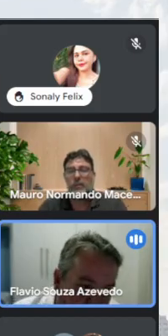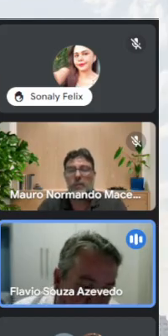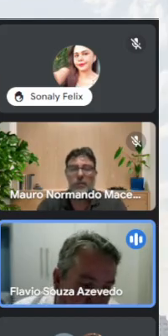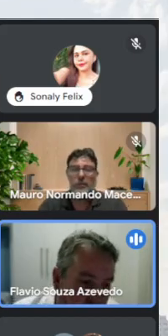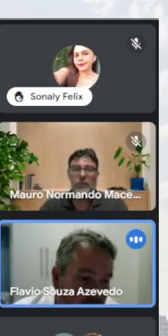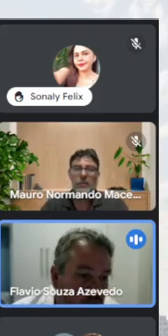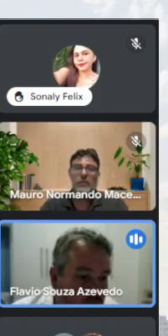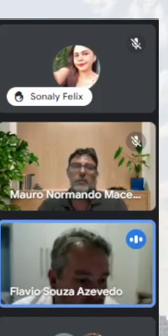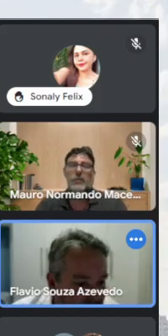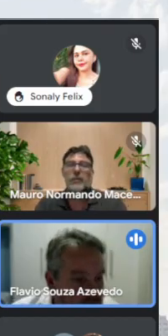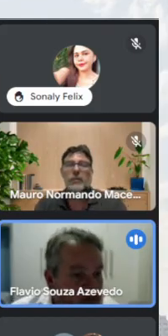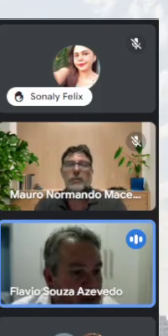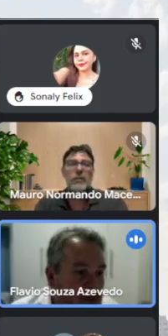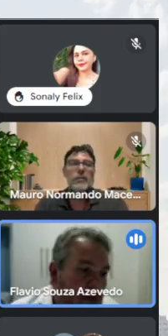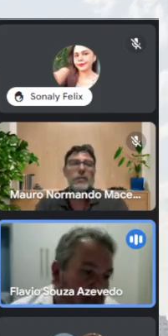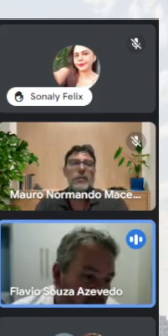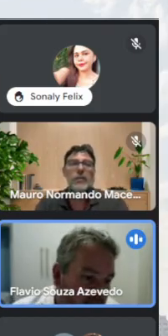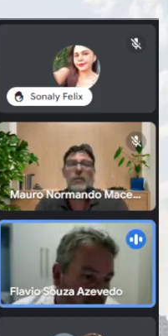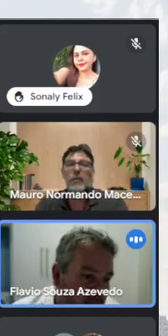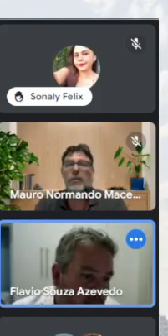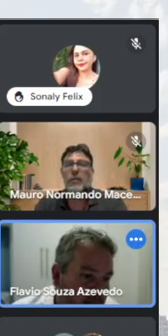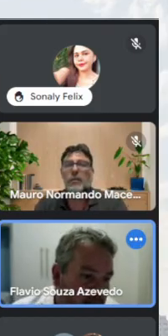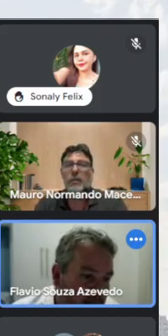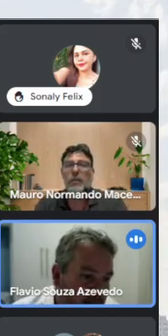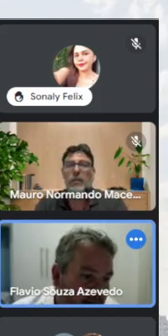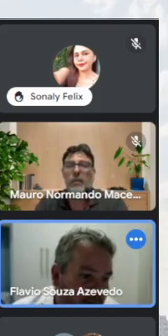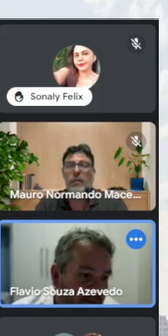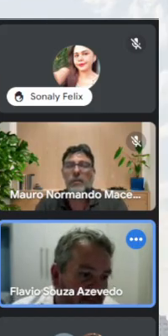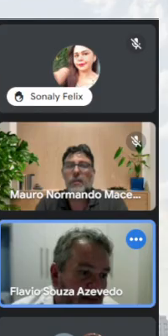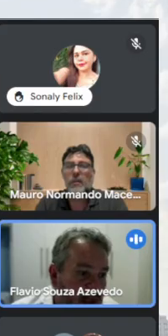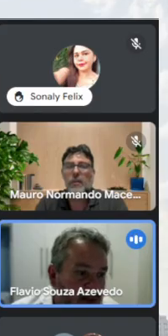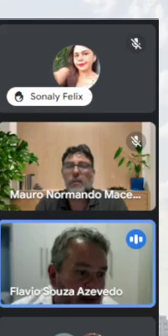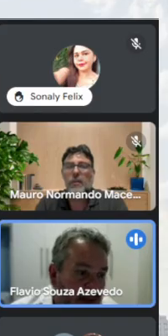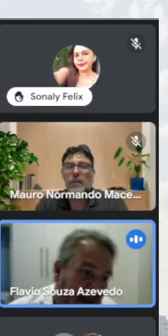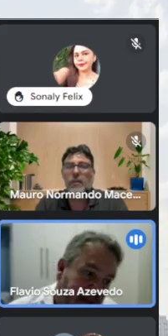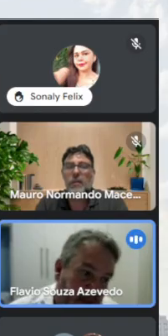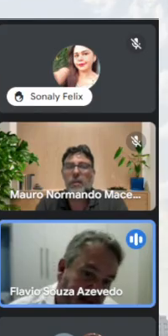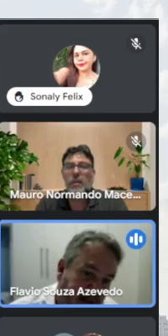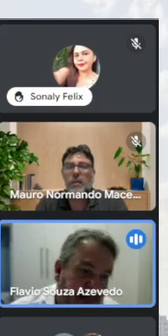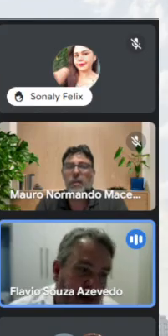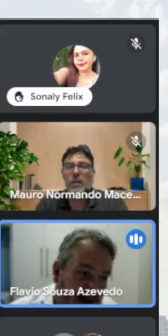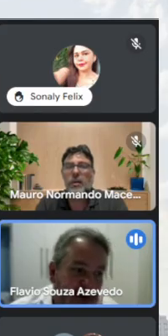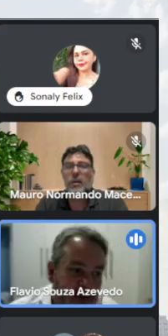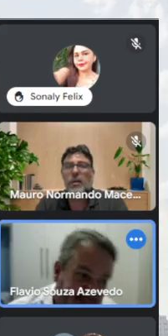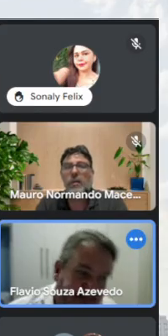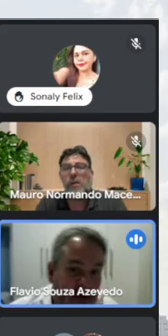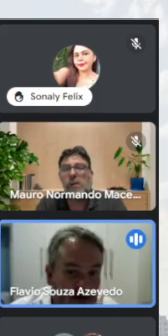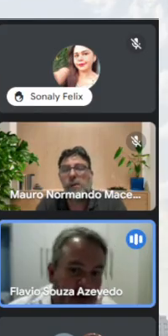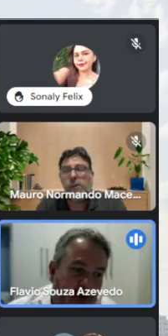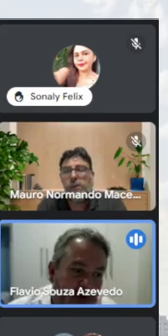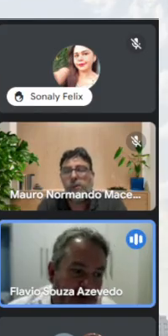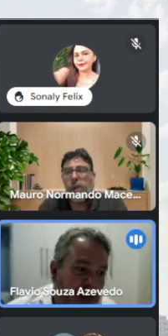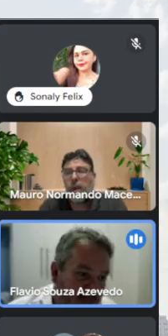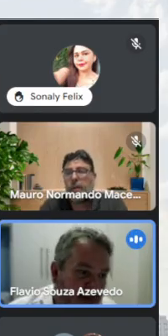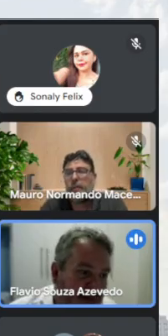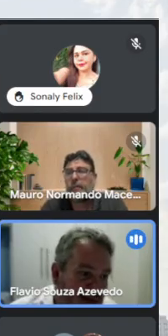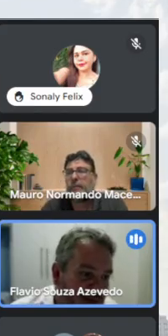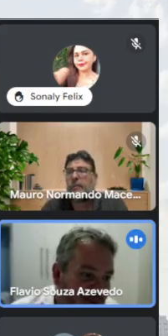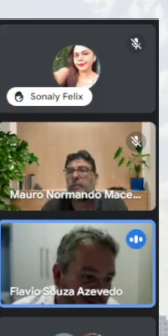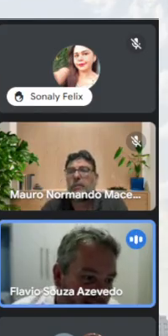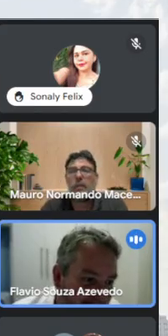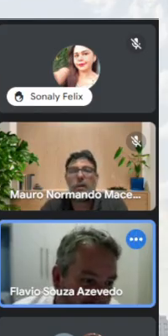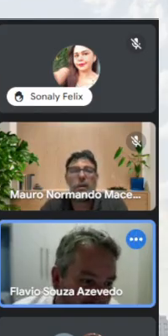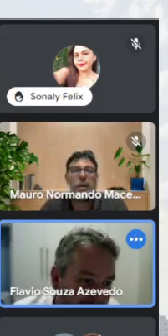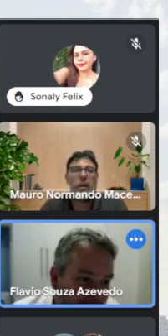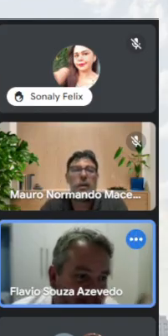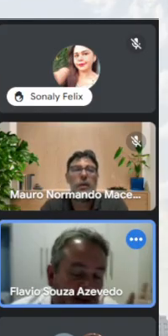limitação, obviamente, do tipo de contaminação, né? Porque as plantas também, elas fazem alguma coisa, mas elas não podem fazer